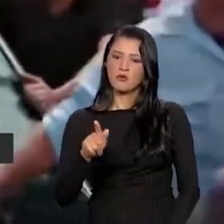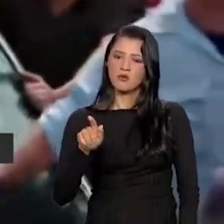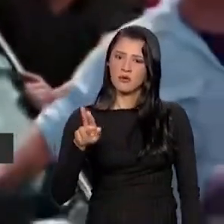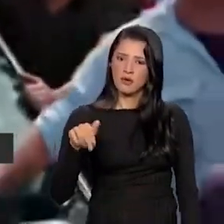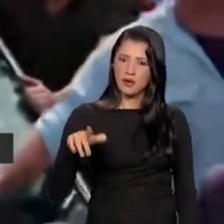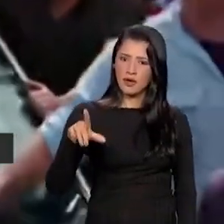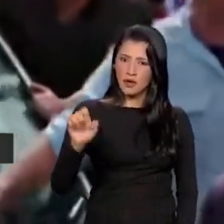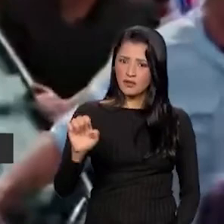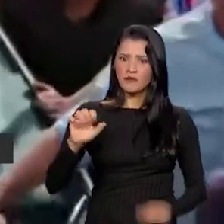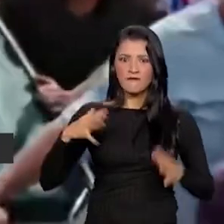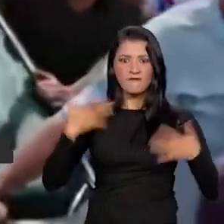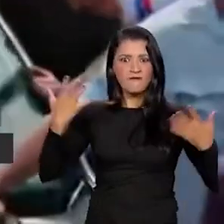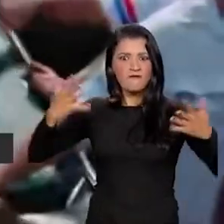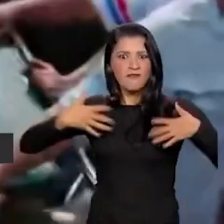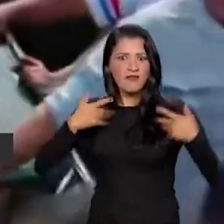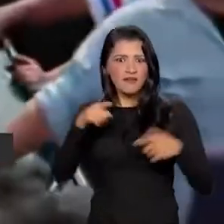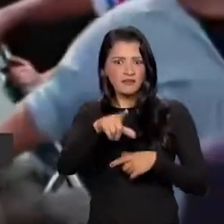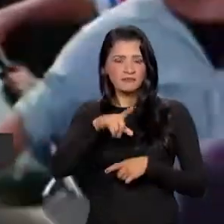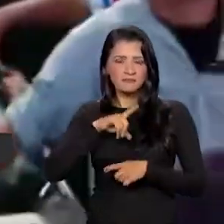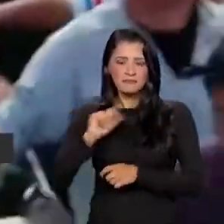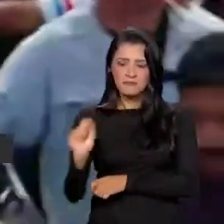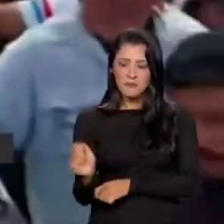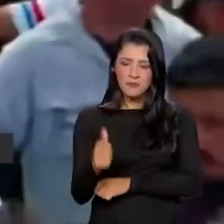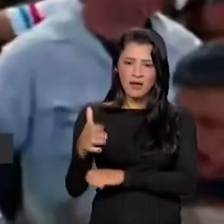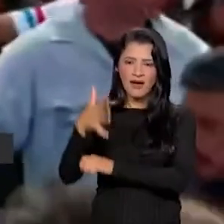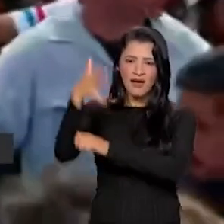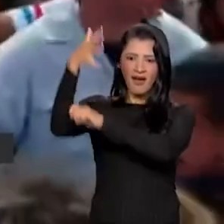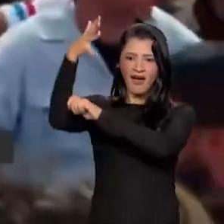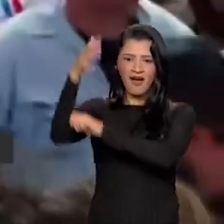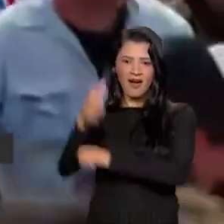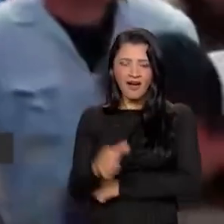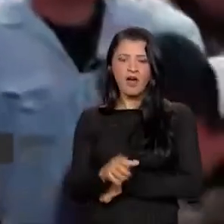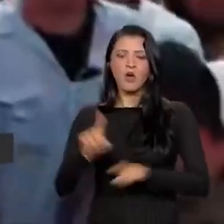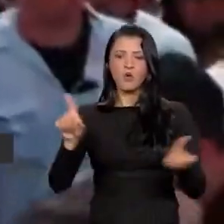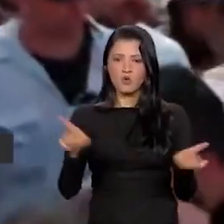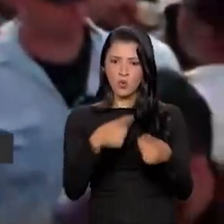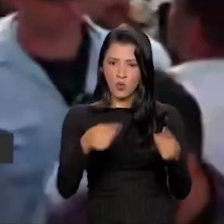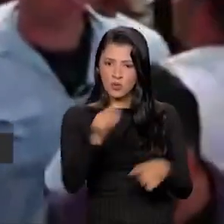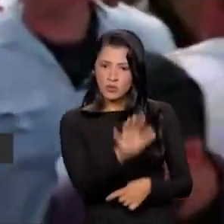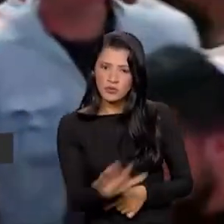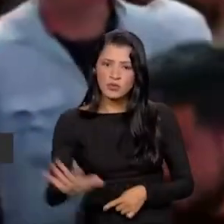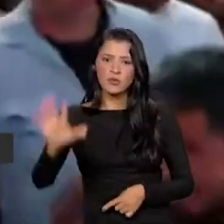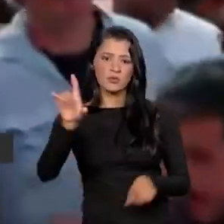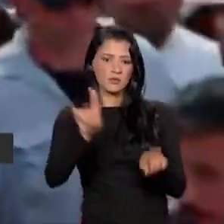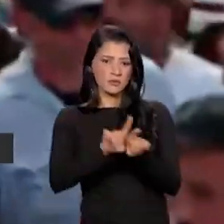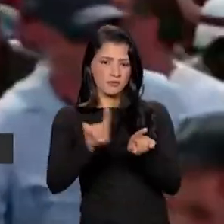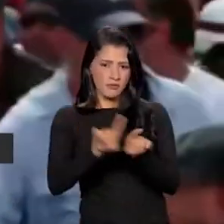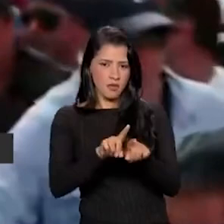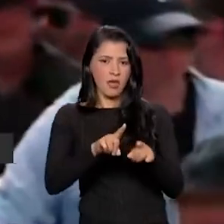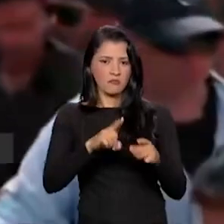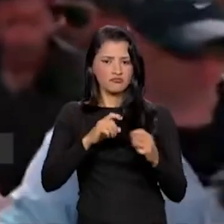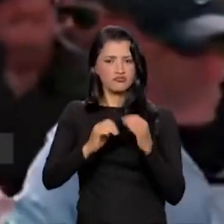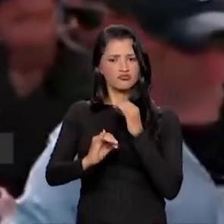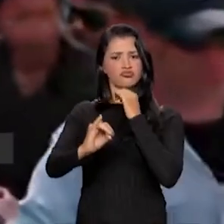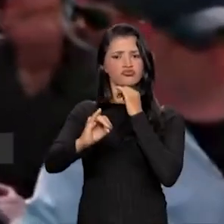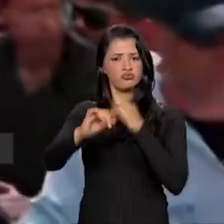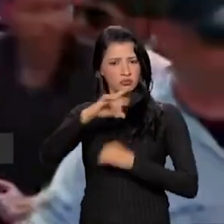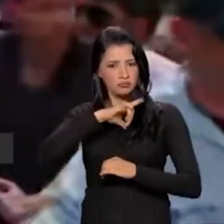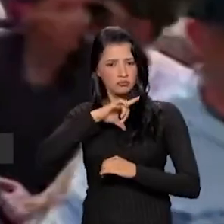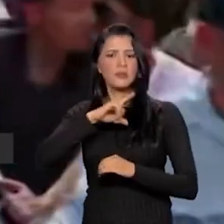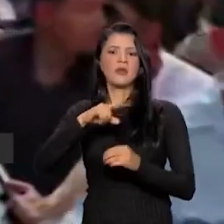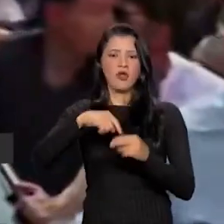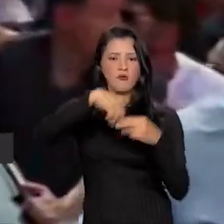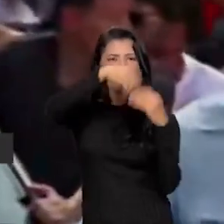para a celebração, hasteamento das bandeiras, execução do hino nacional, colocação de coroas